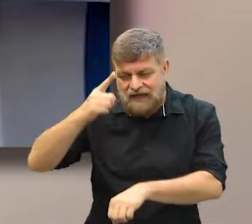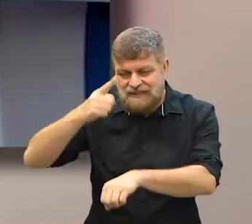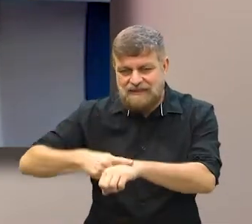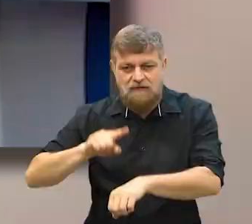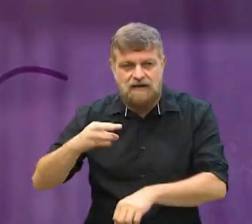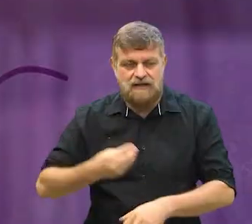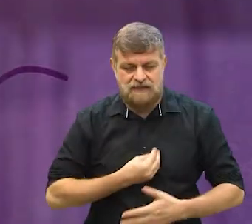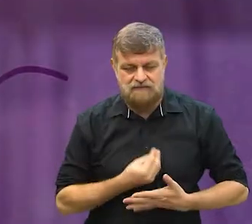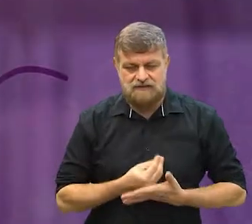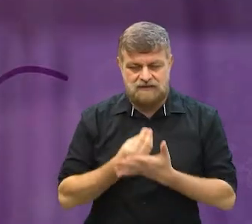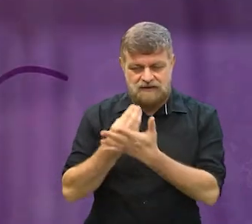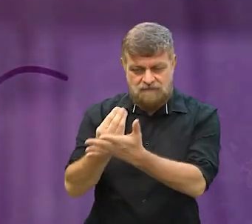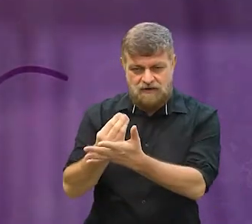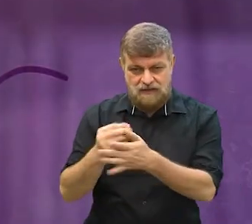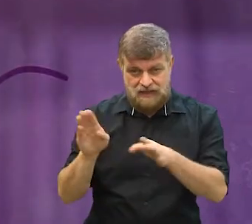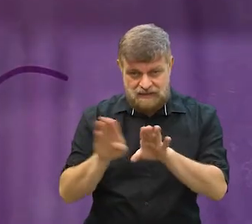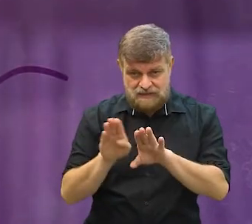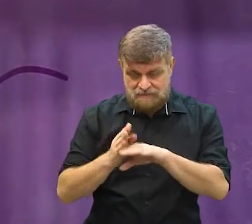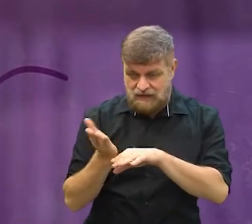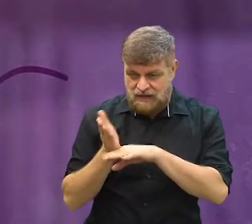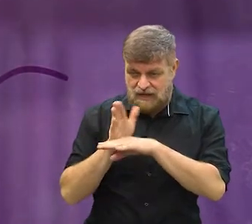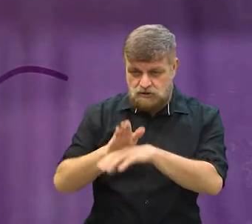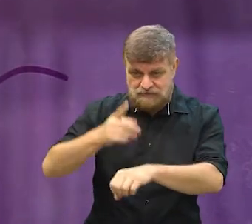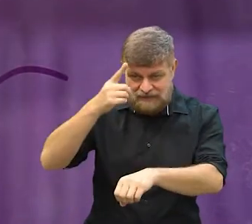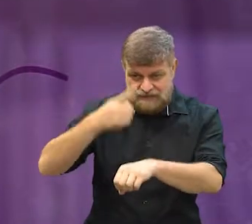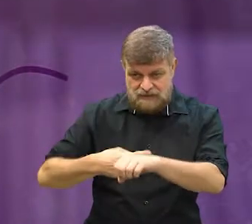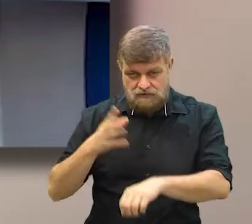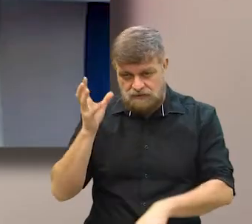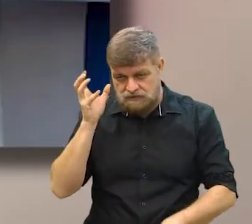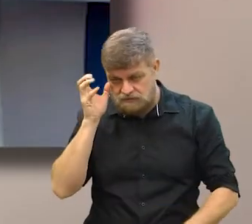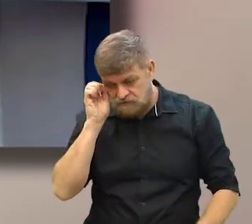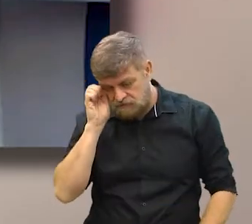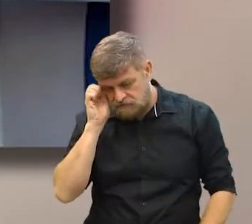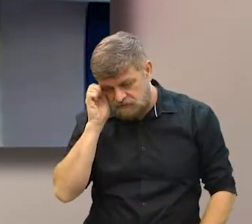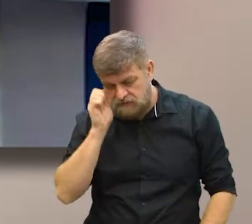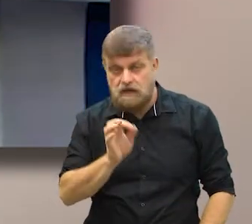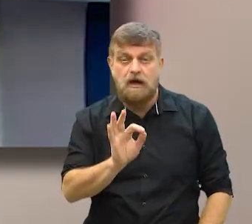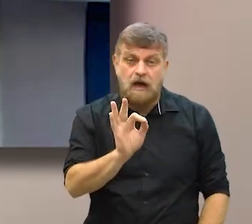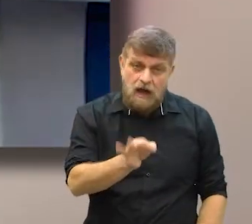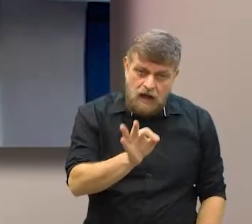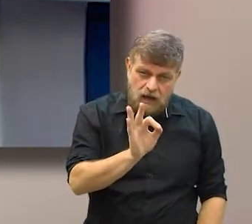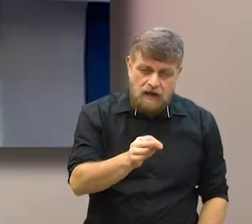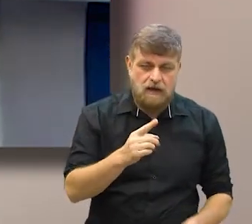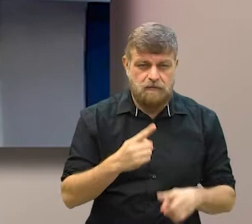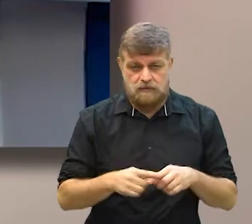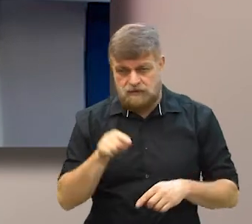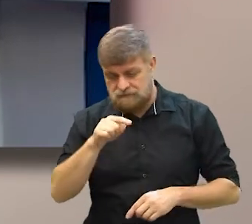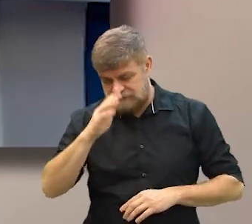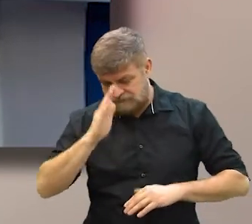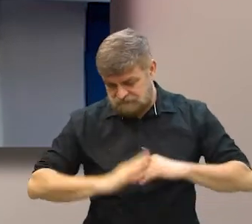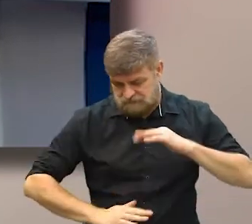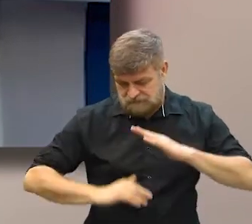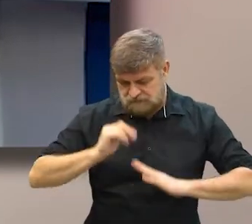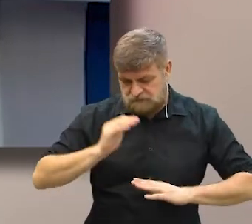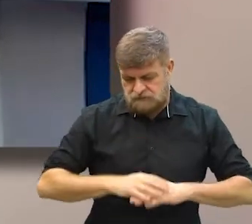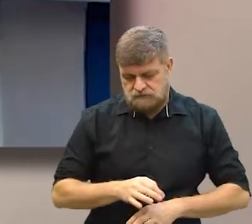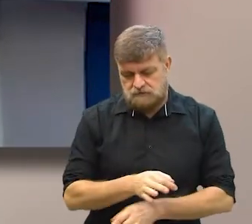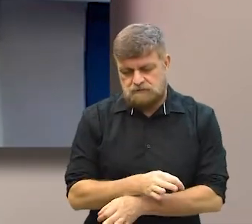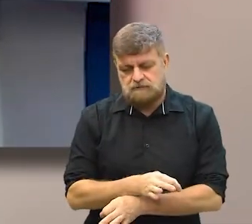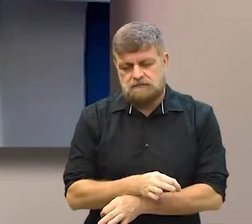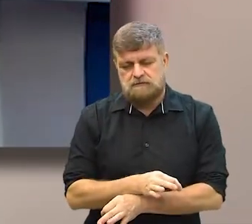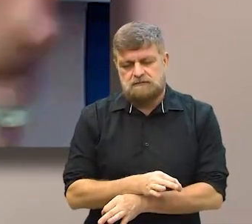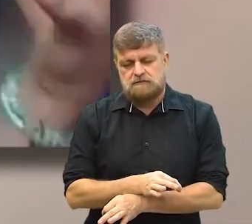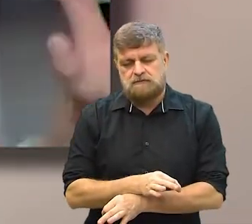de meditação. E aí também ajuda na hora de dormir. Com certeza, porque você praticando,